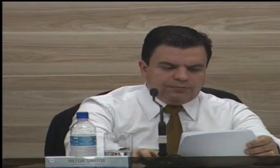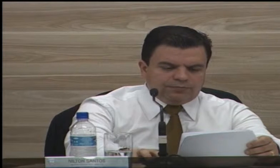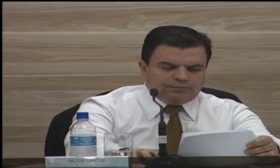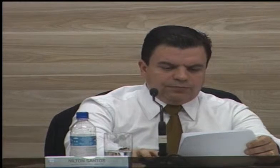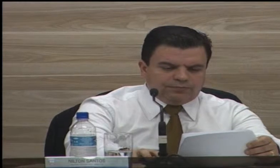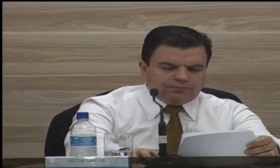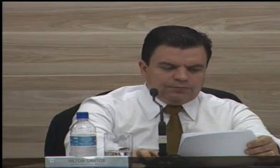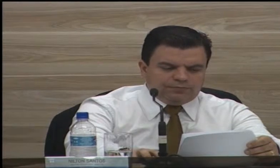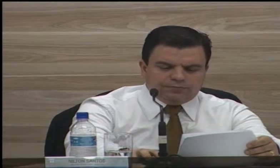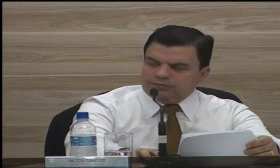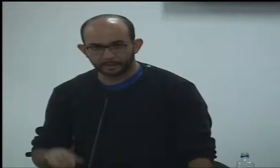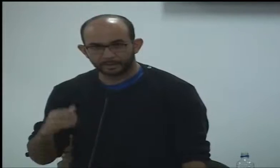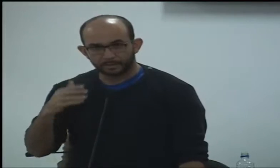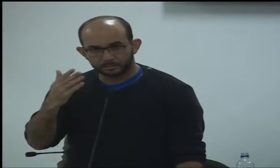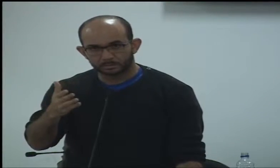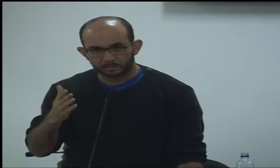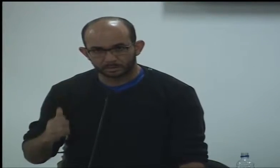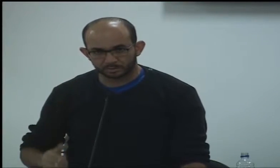levanto para